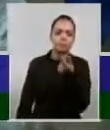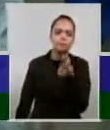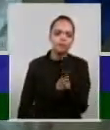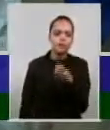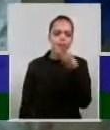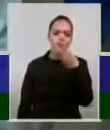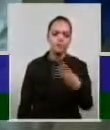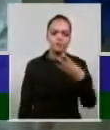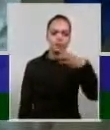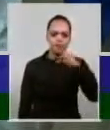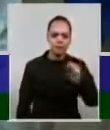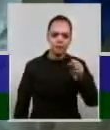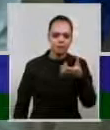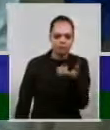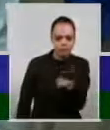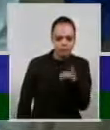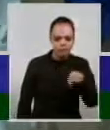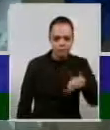de